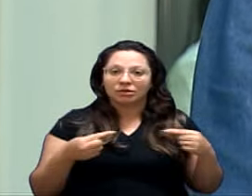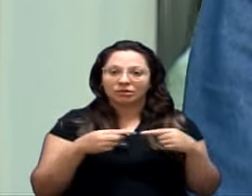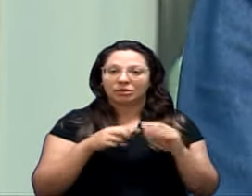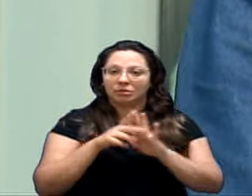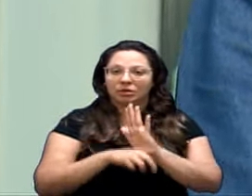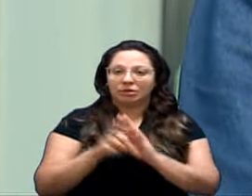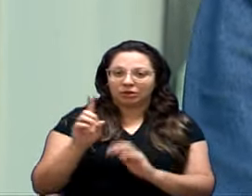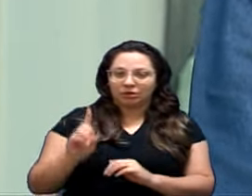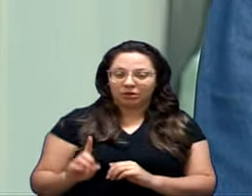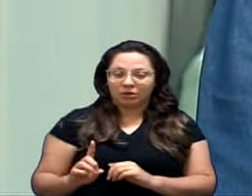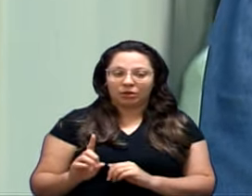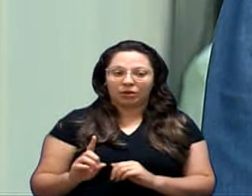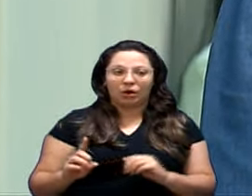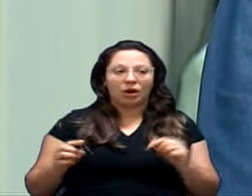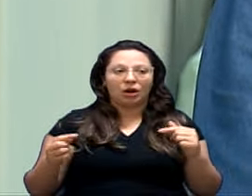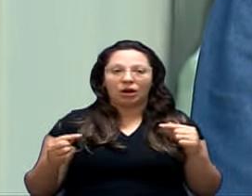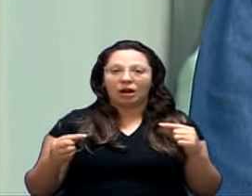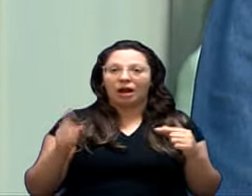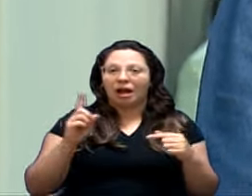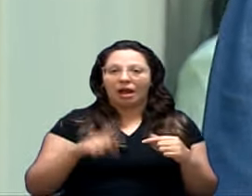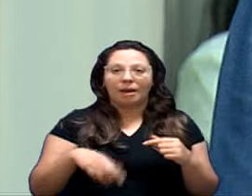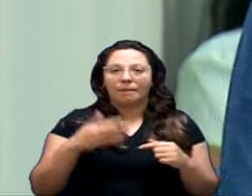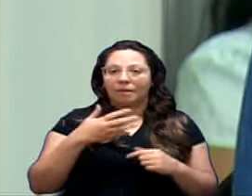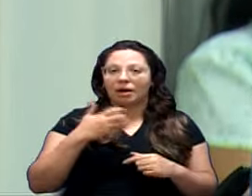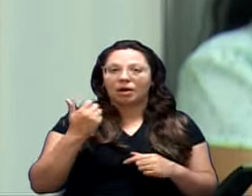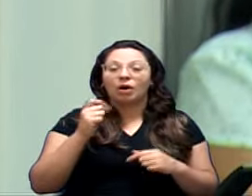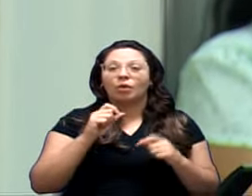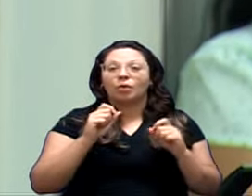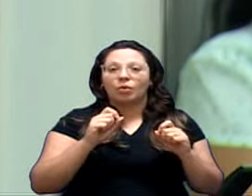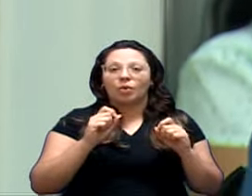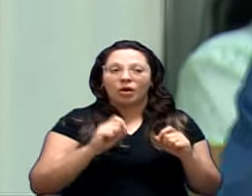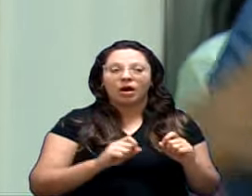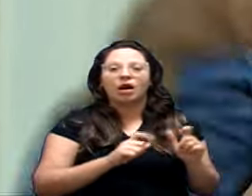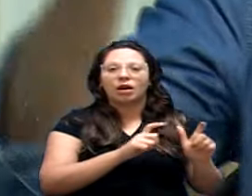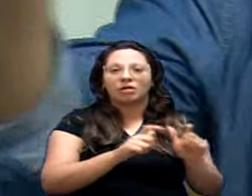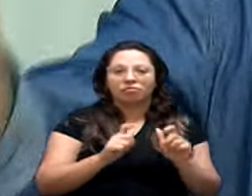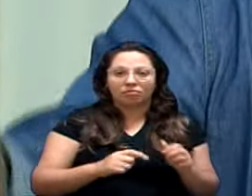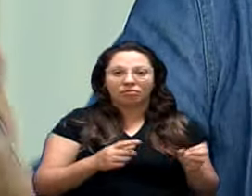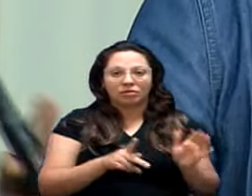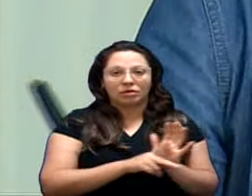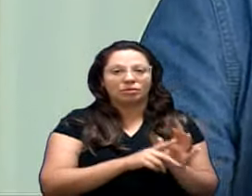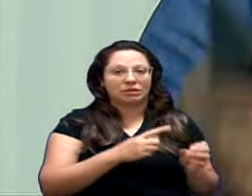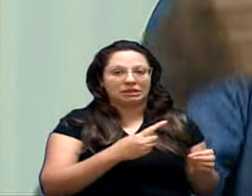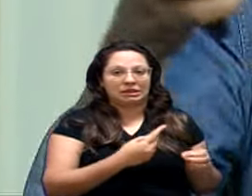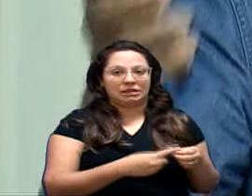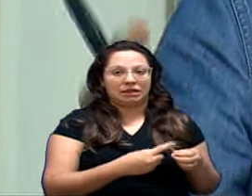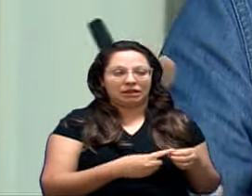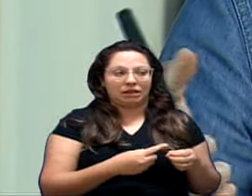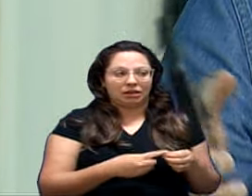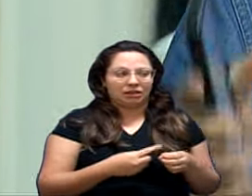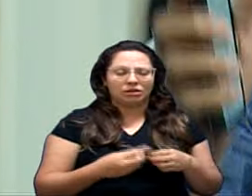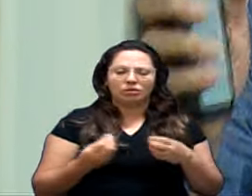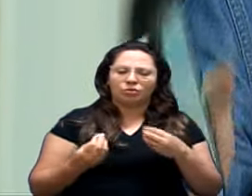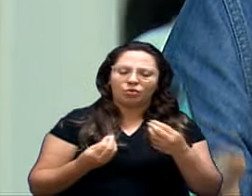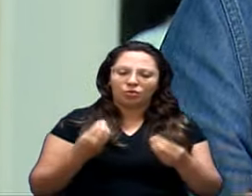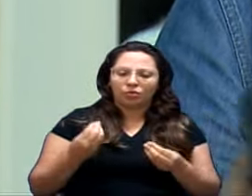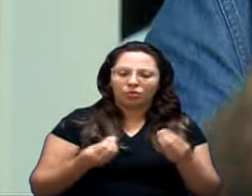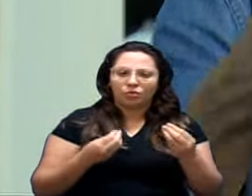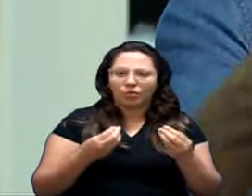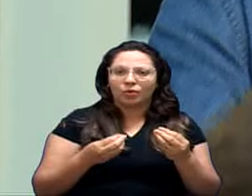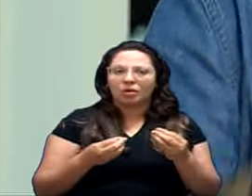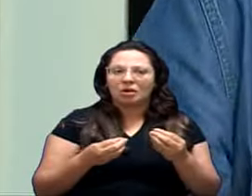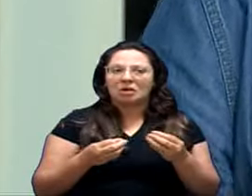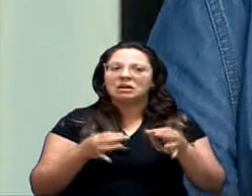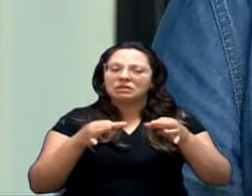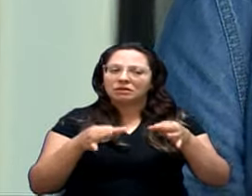diretor prevalecerá Este último ou seja se define a a macrozona ambiental